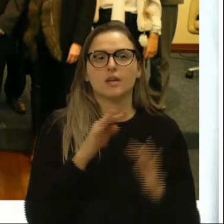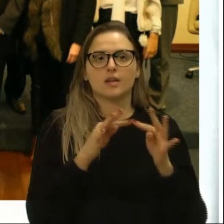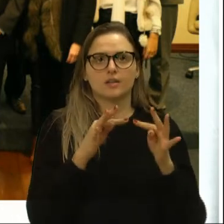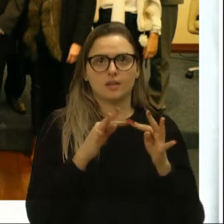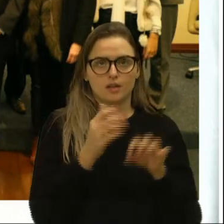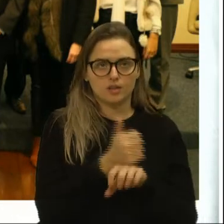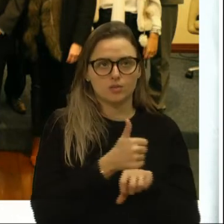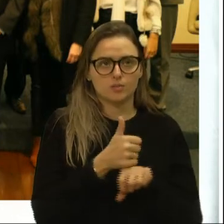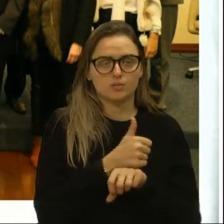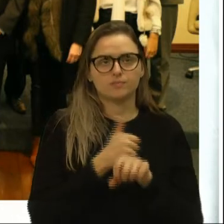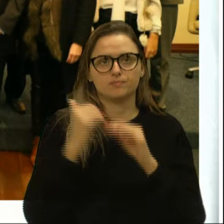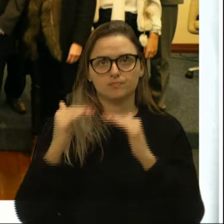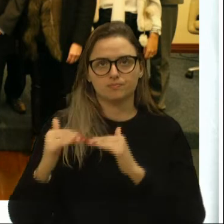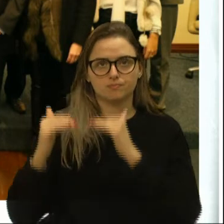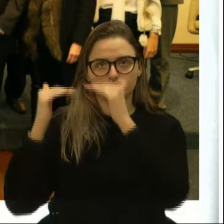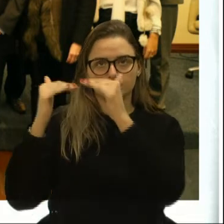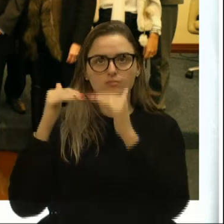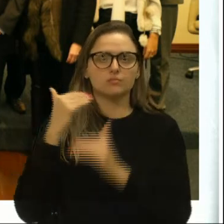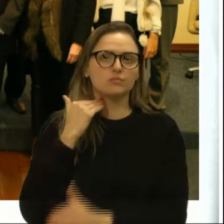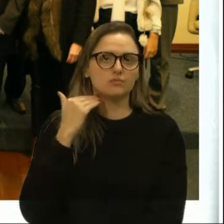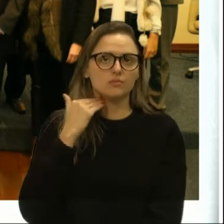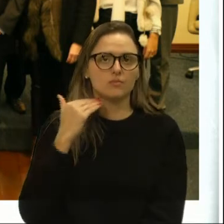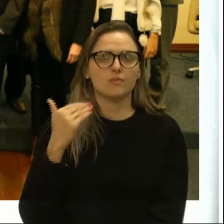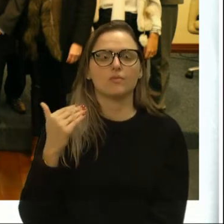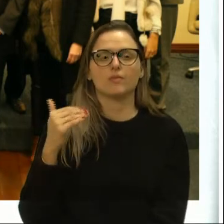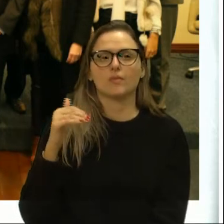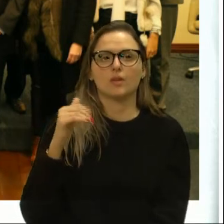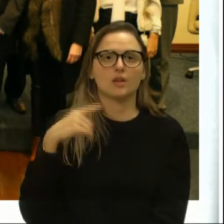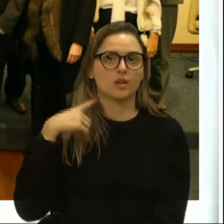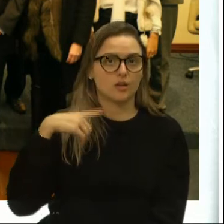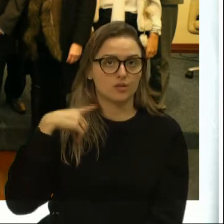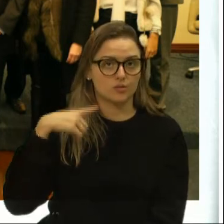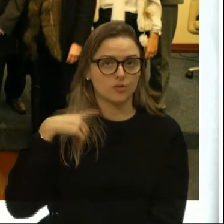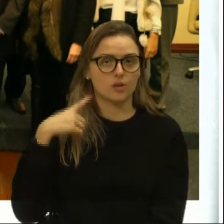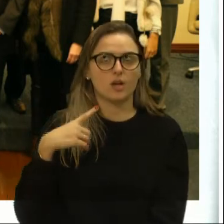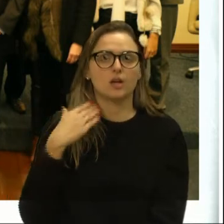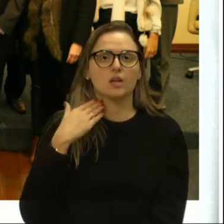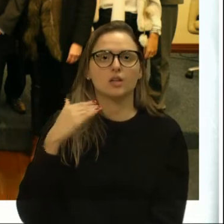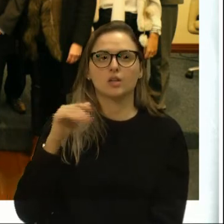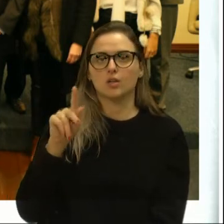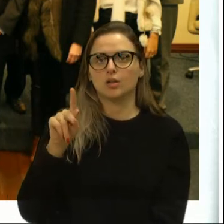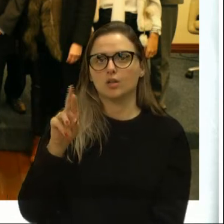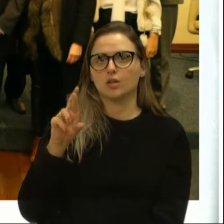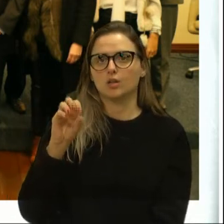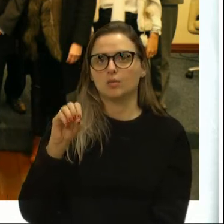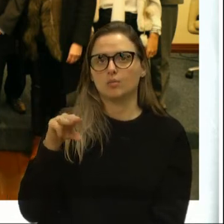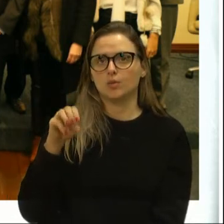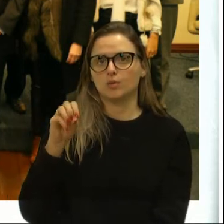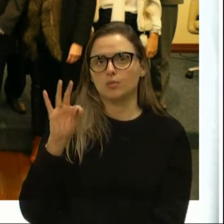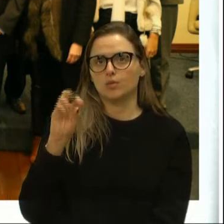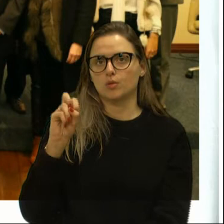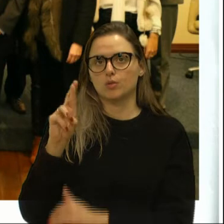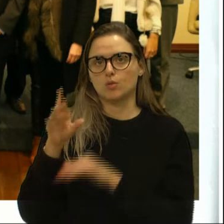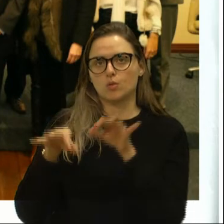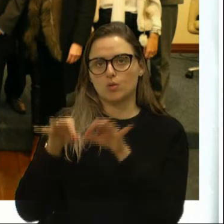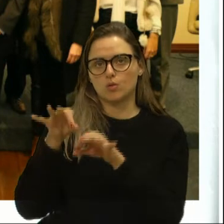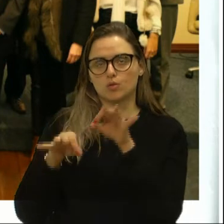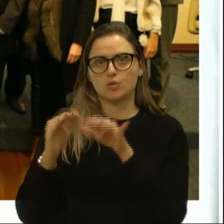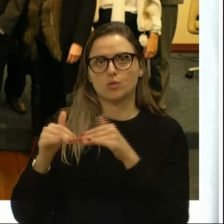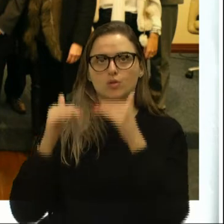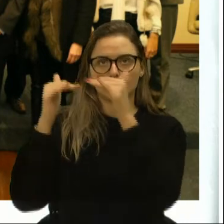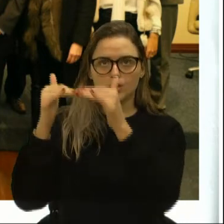né, promotores públicos, advogados, juízes, que precisam da legislação para tratar do